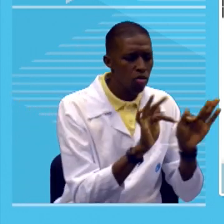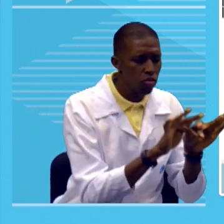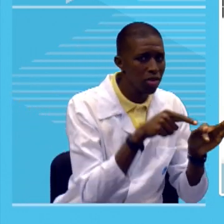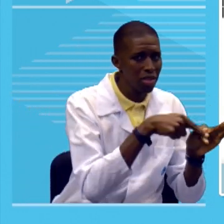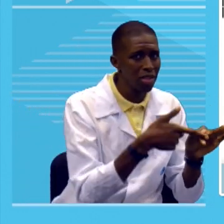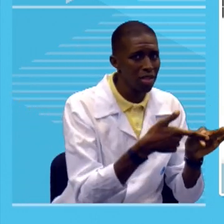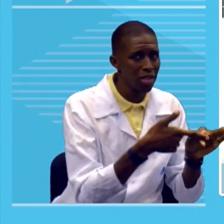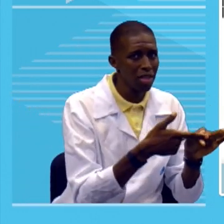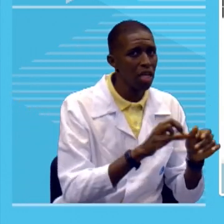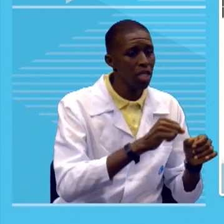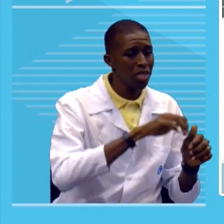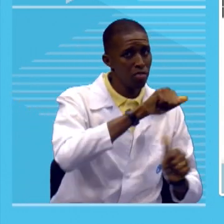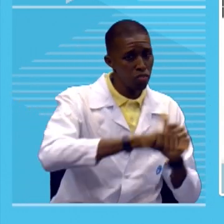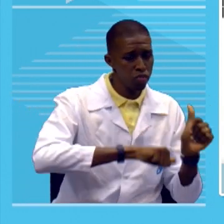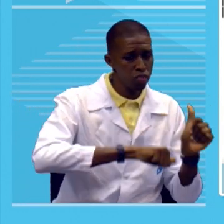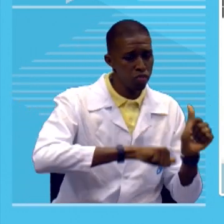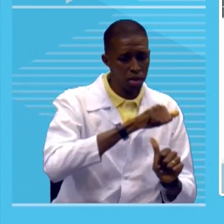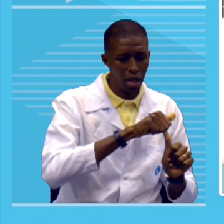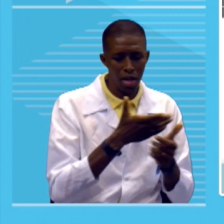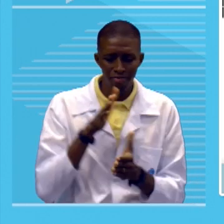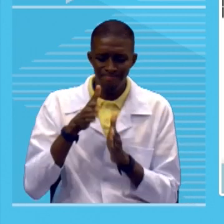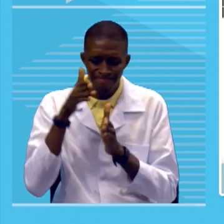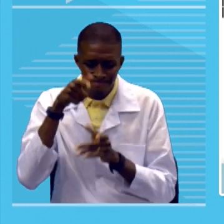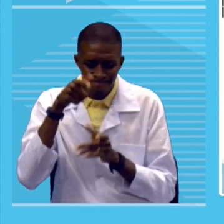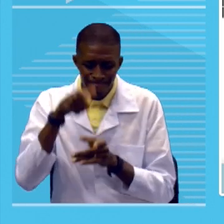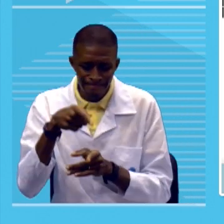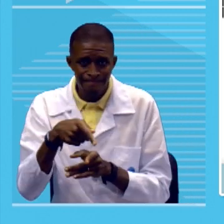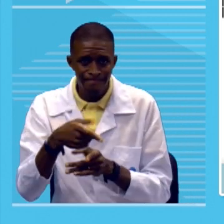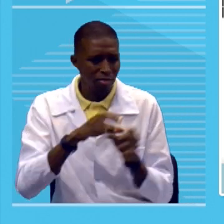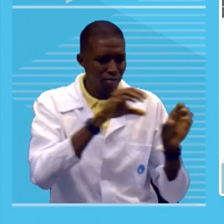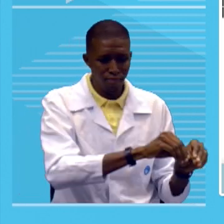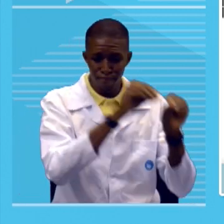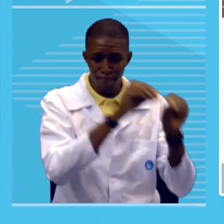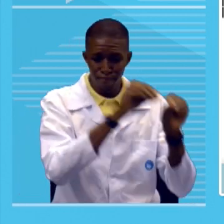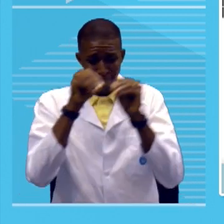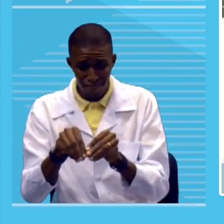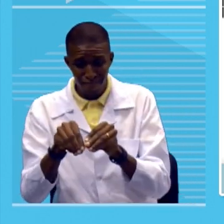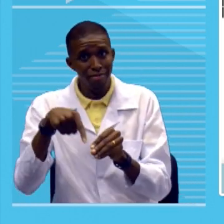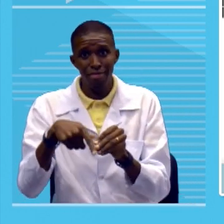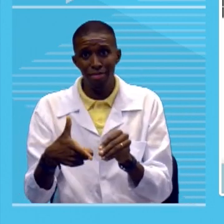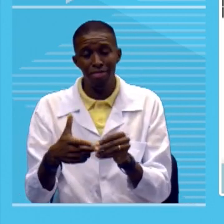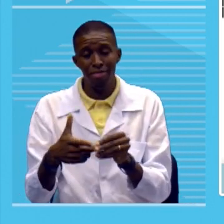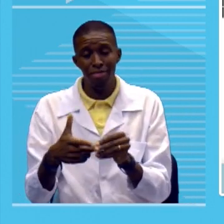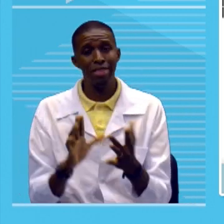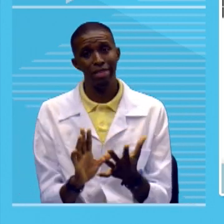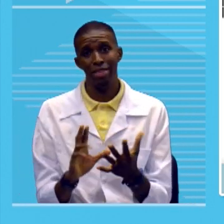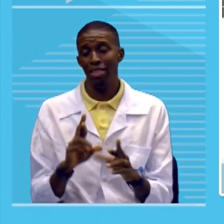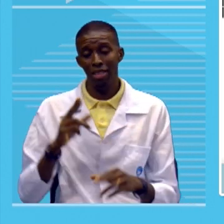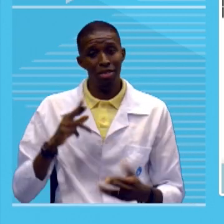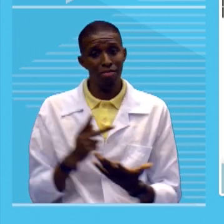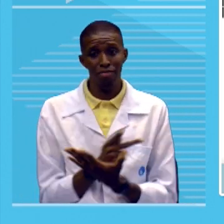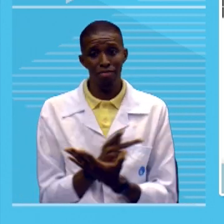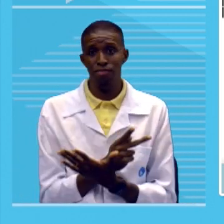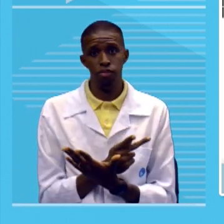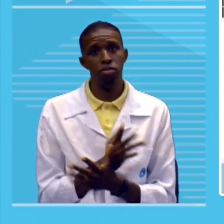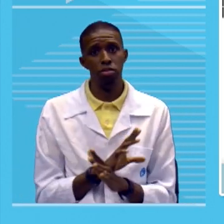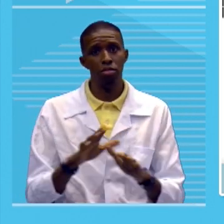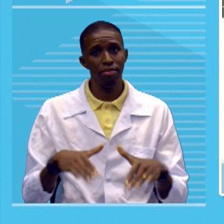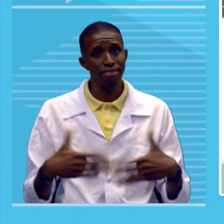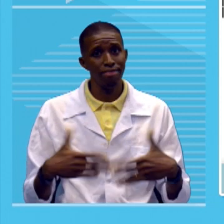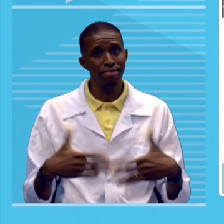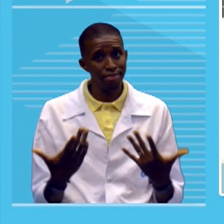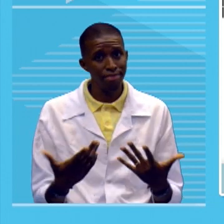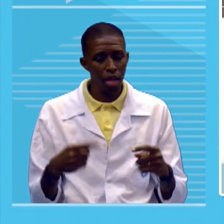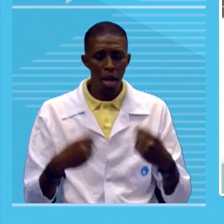intercalou. E quando você intercala esse rapazinho, você coloca vírgula antes e vírgula